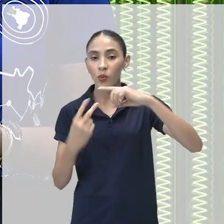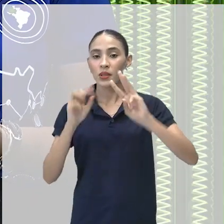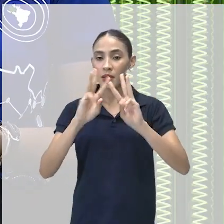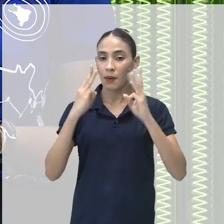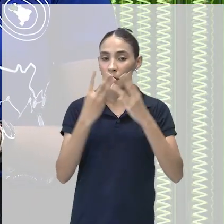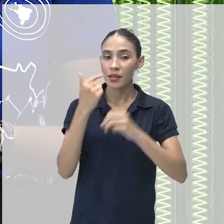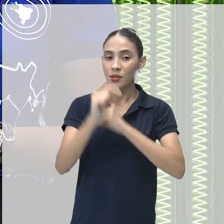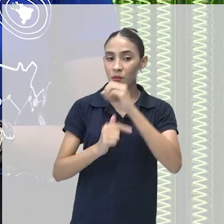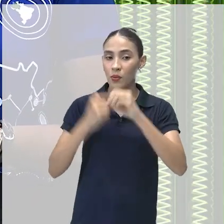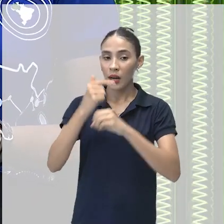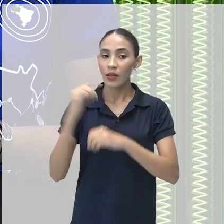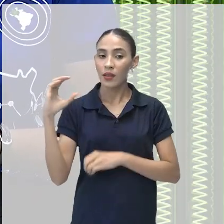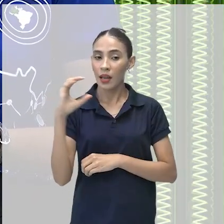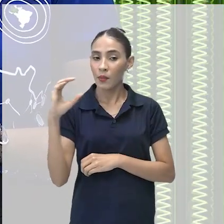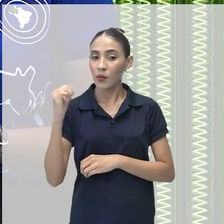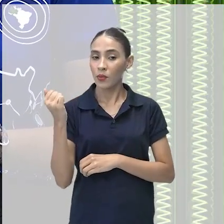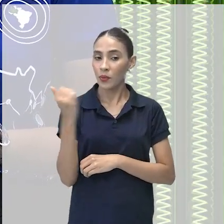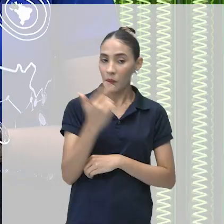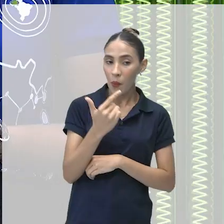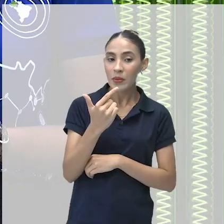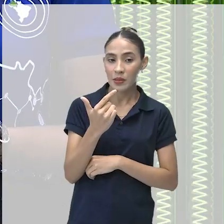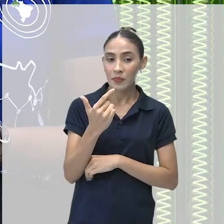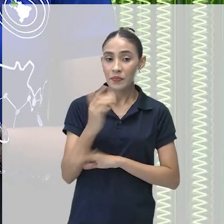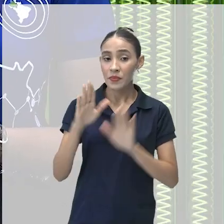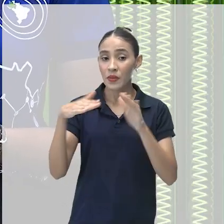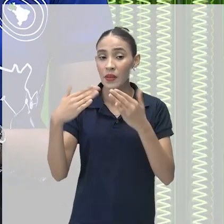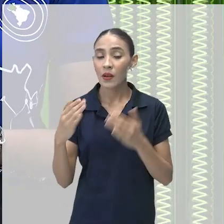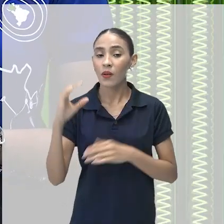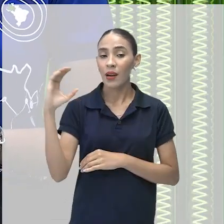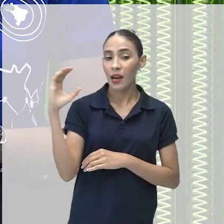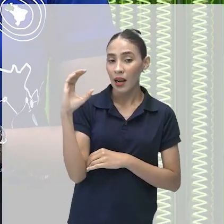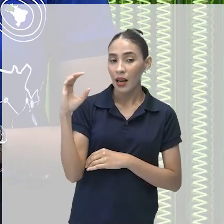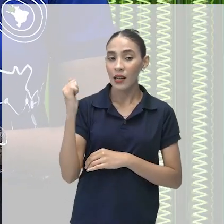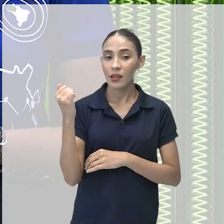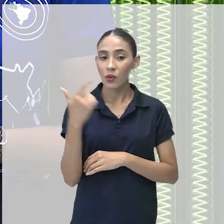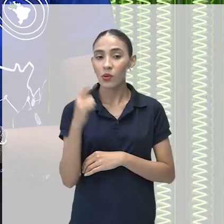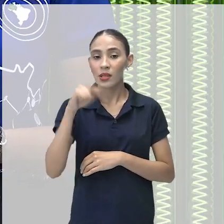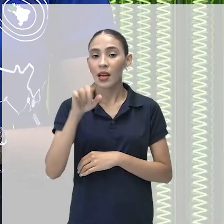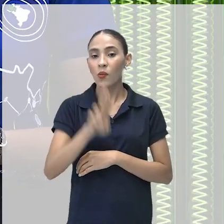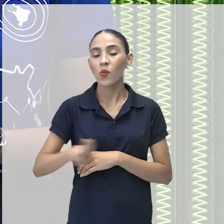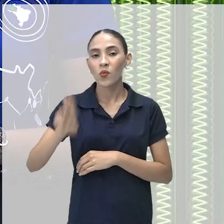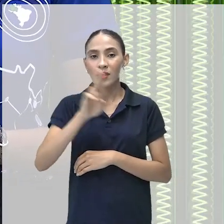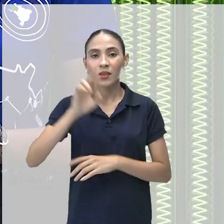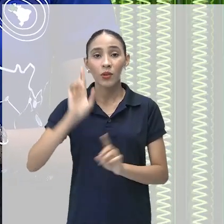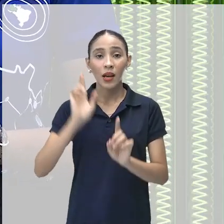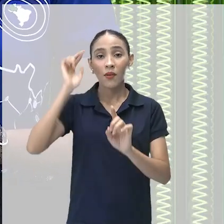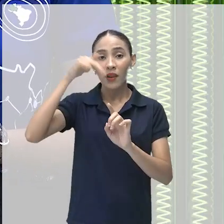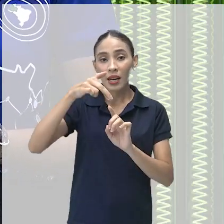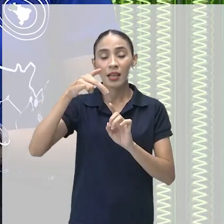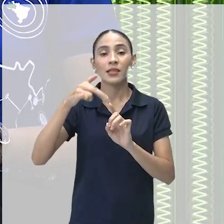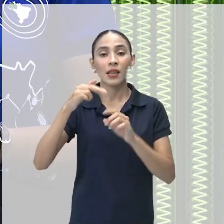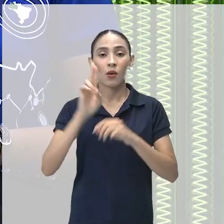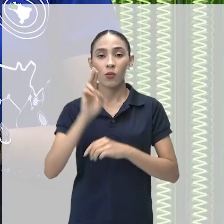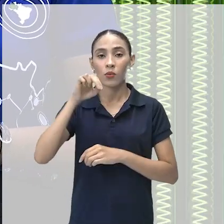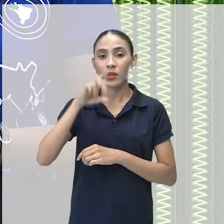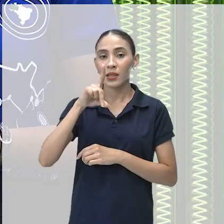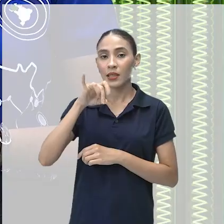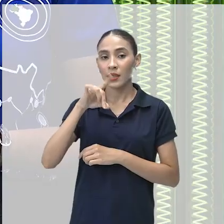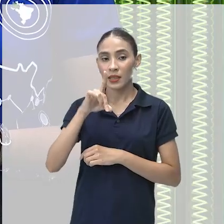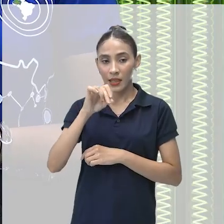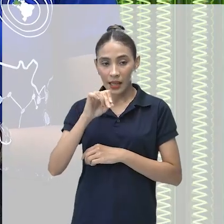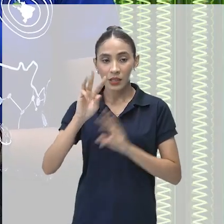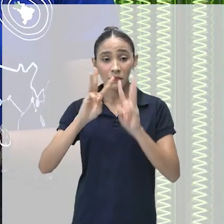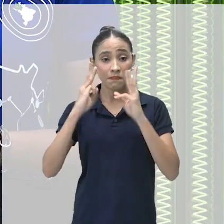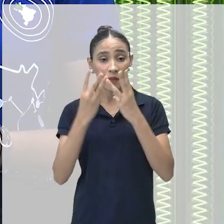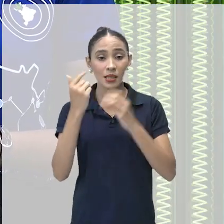da massa de um átomo de carbono 12. Então, esse carbono 12 é utilizado como referência para essa unidade de massa